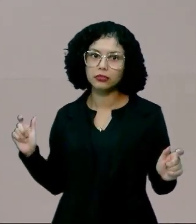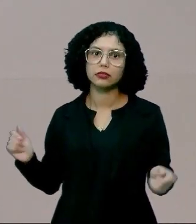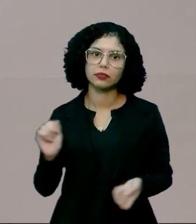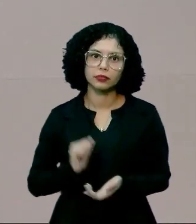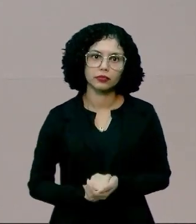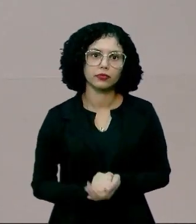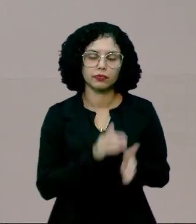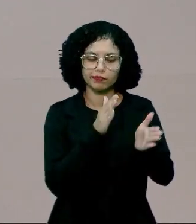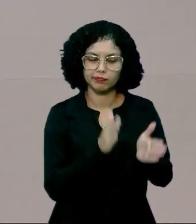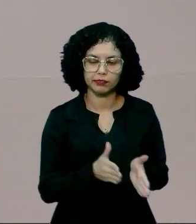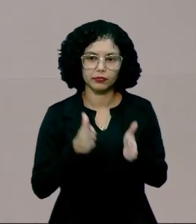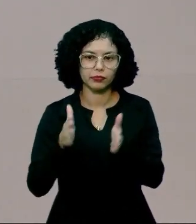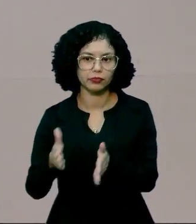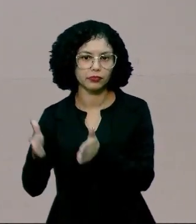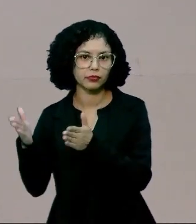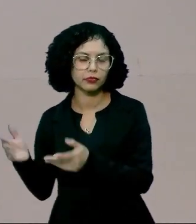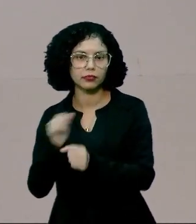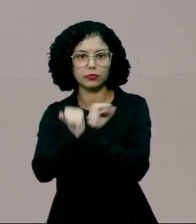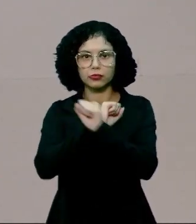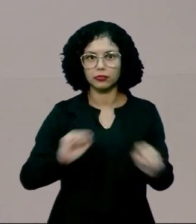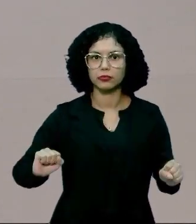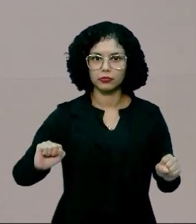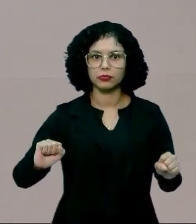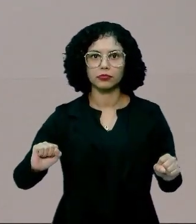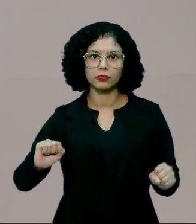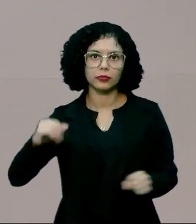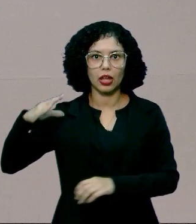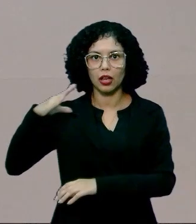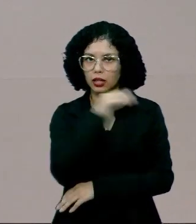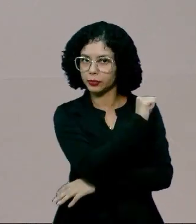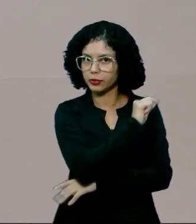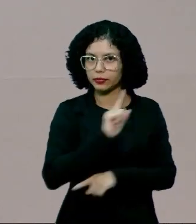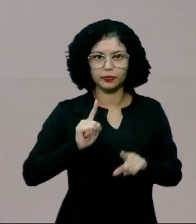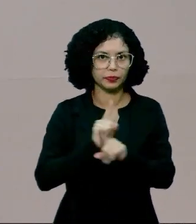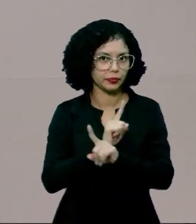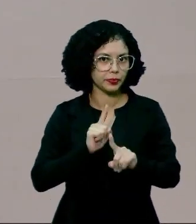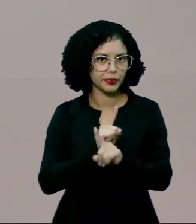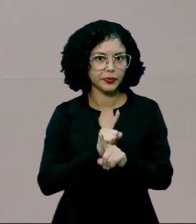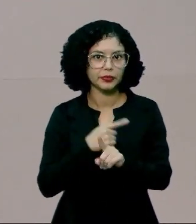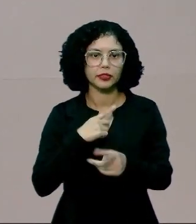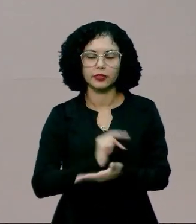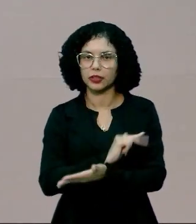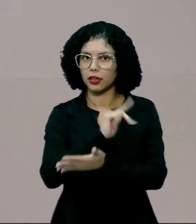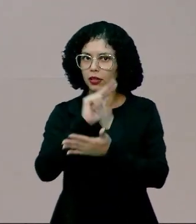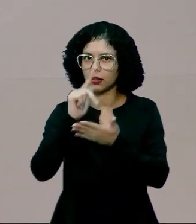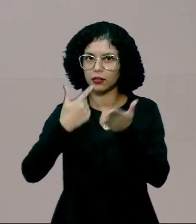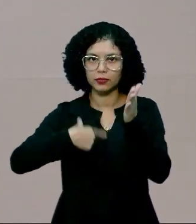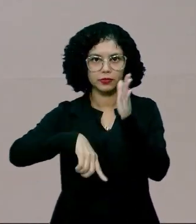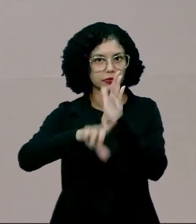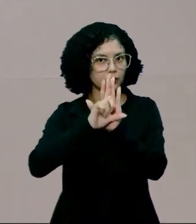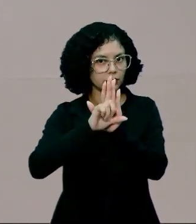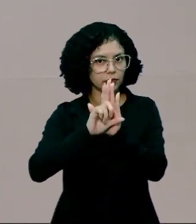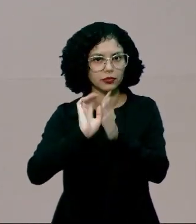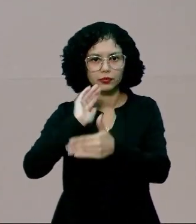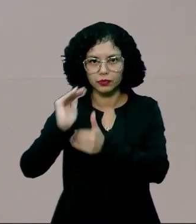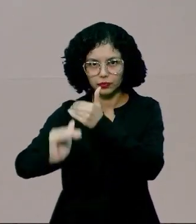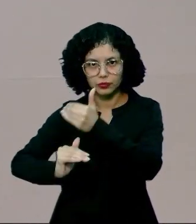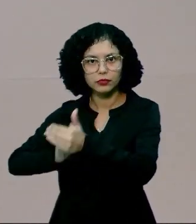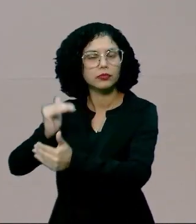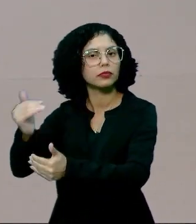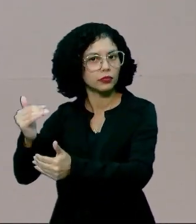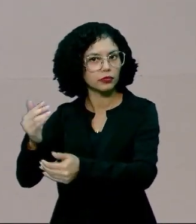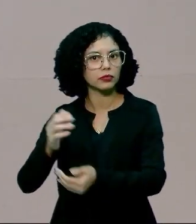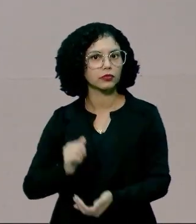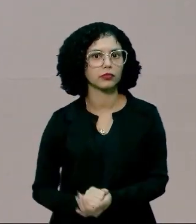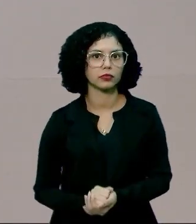foi gradual. A abolição ela não se deu de repente. Houveram várias leis, vários